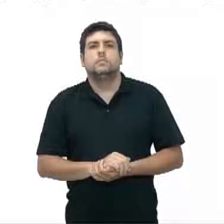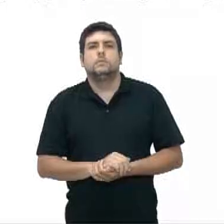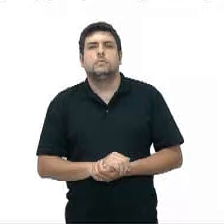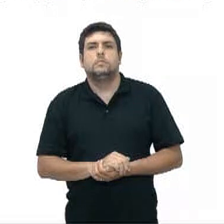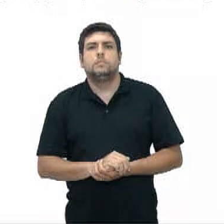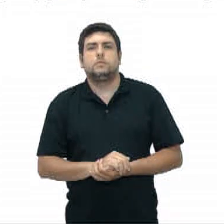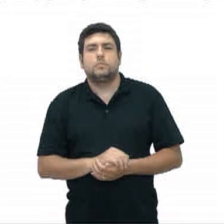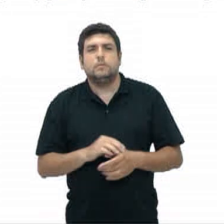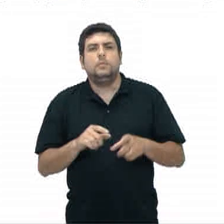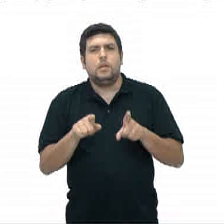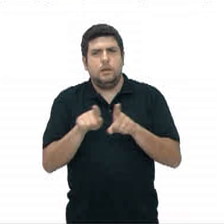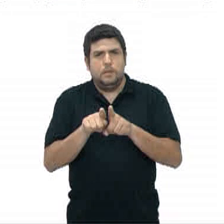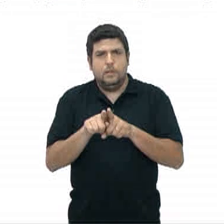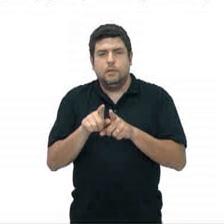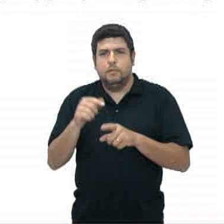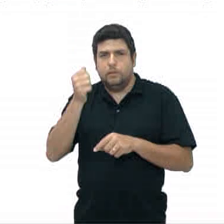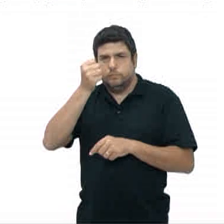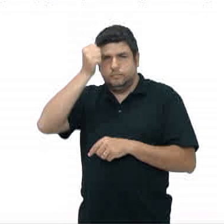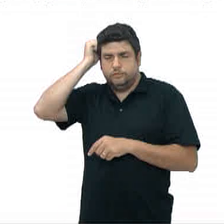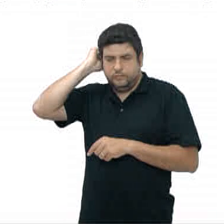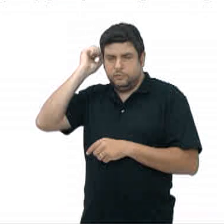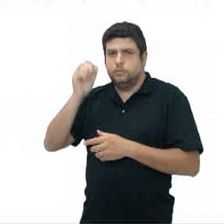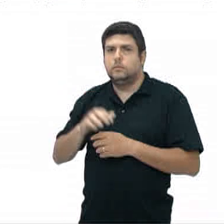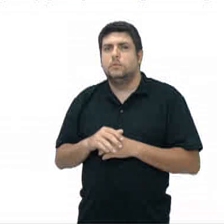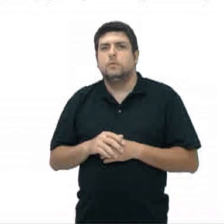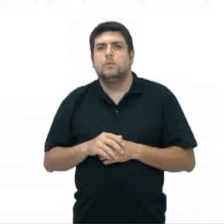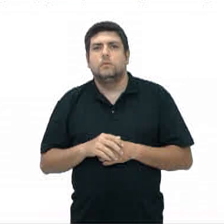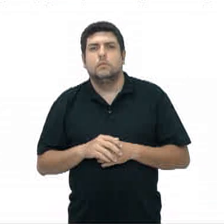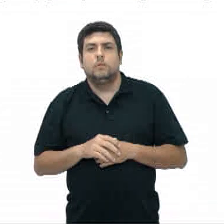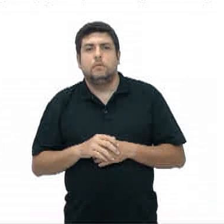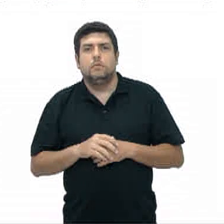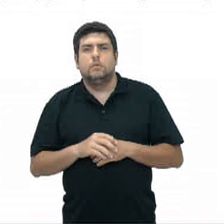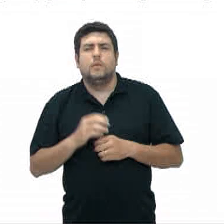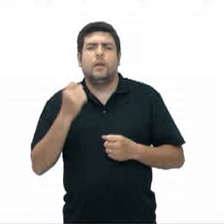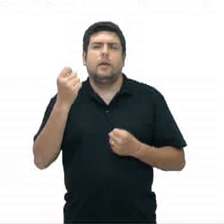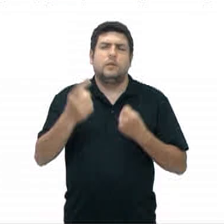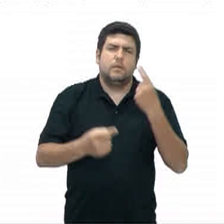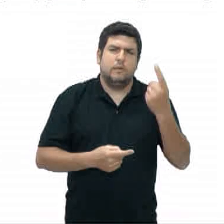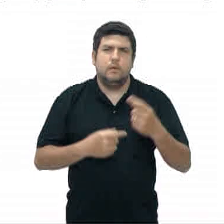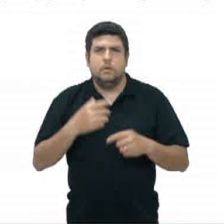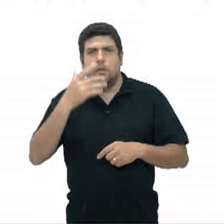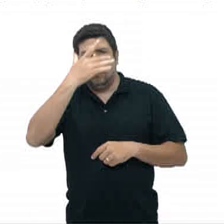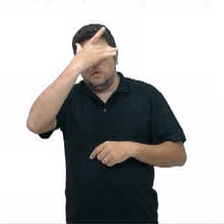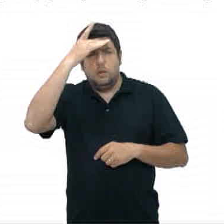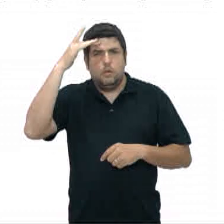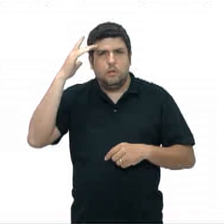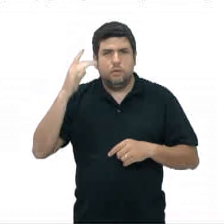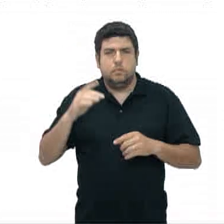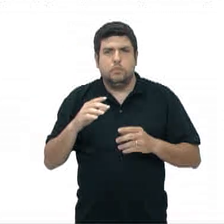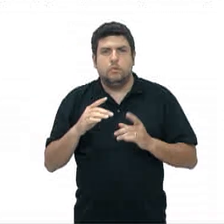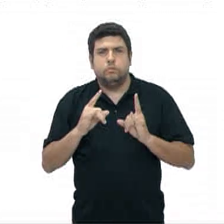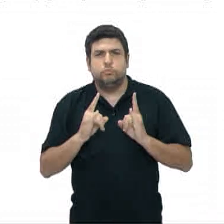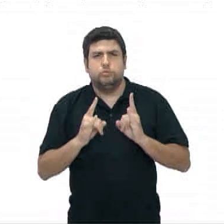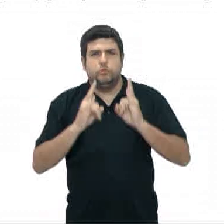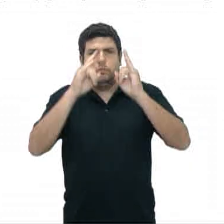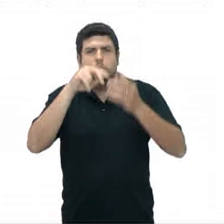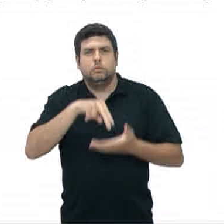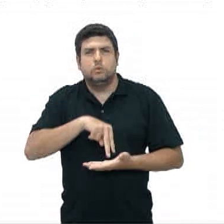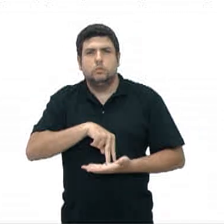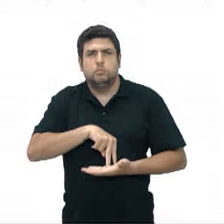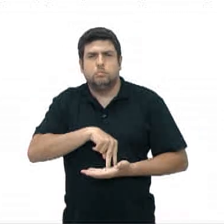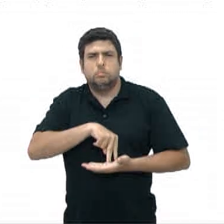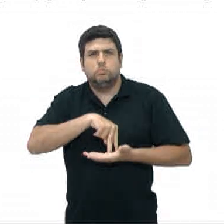Outra questãozinha de vestibular aqui. Às vezes, as pessoas que estão num elevador em movimento sentem uma sensação de desconforto,